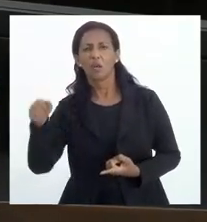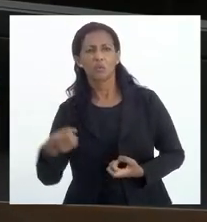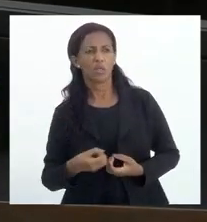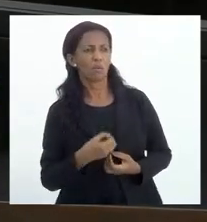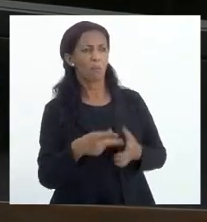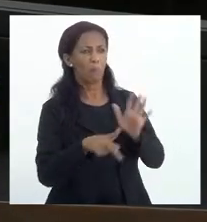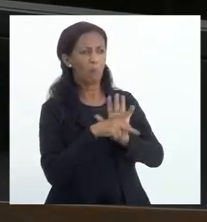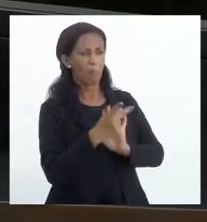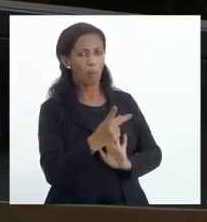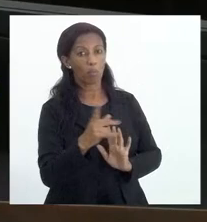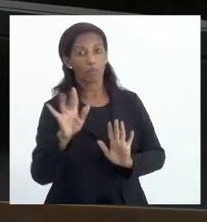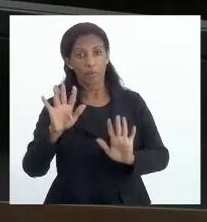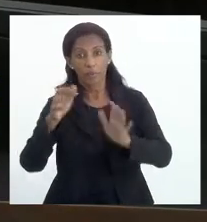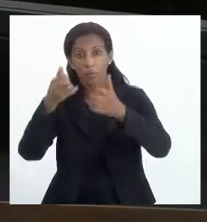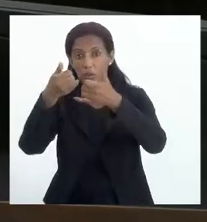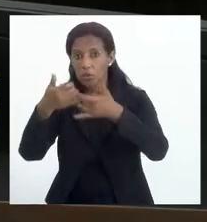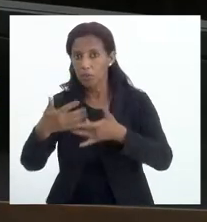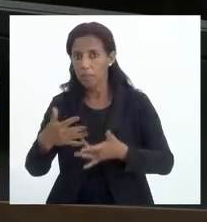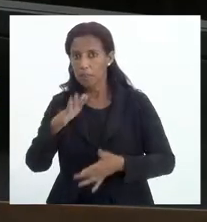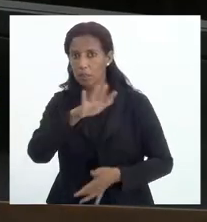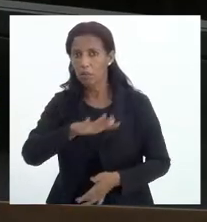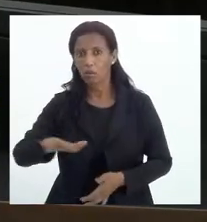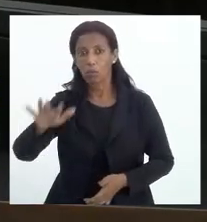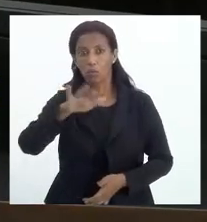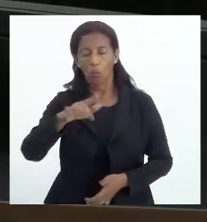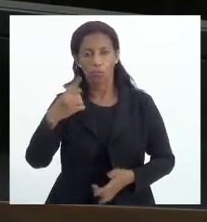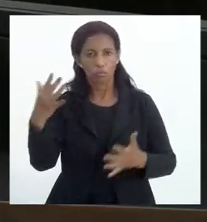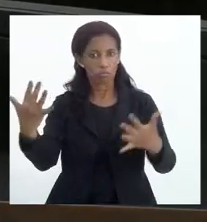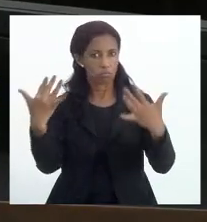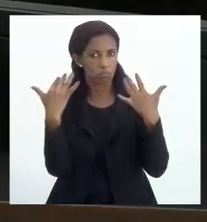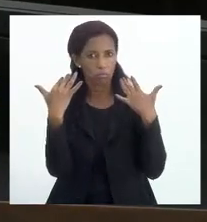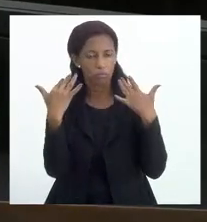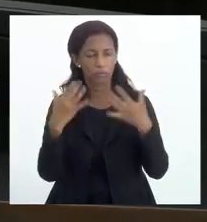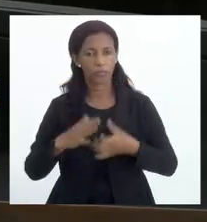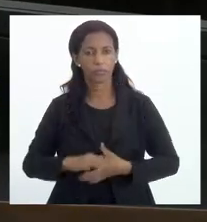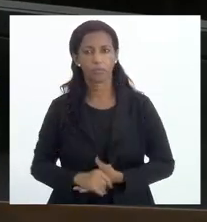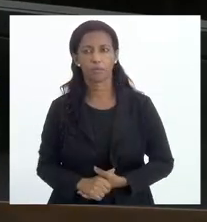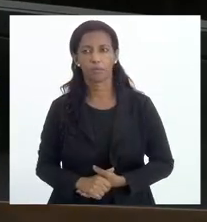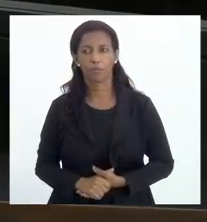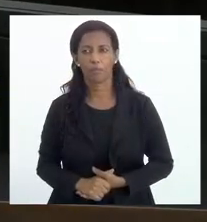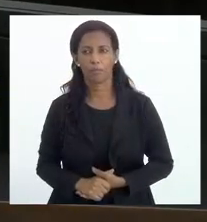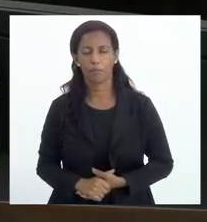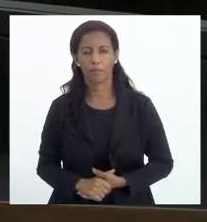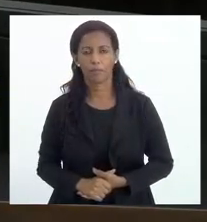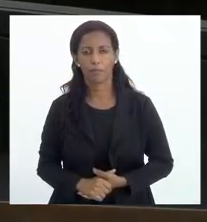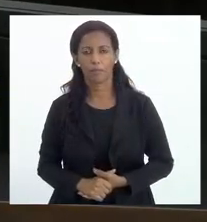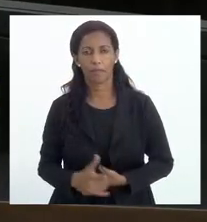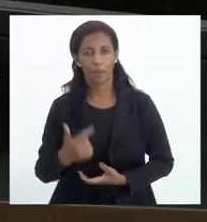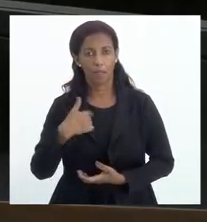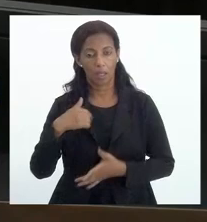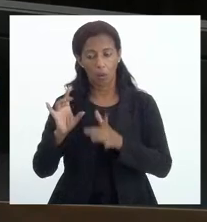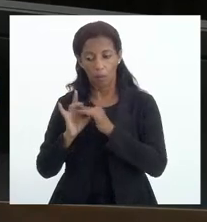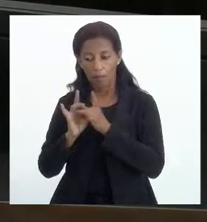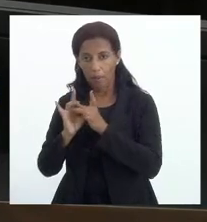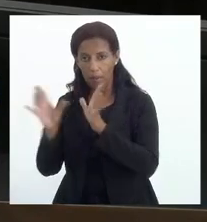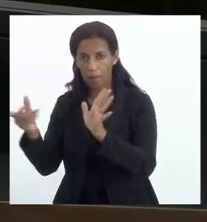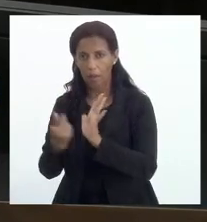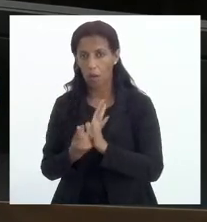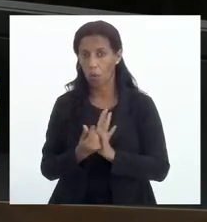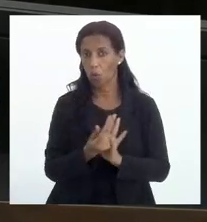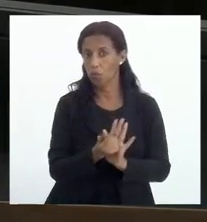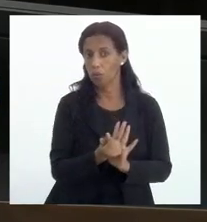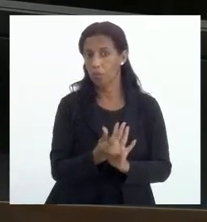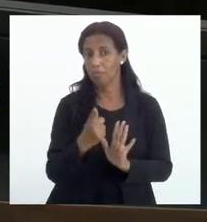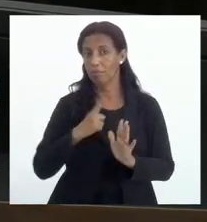custeio. Deixa eu fazer uma explicação para todos que estão nos ouvindo. Eu, para liberar o orçamento, eu tenho